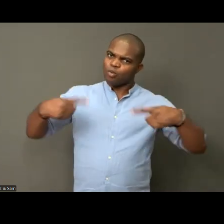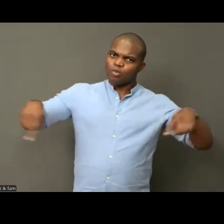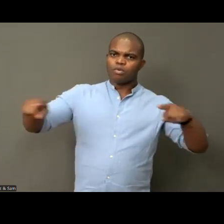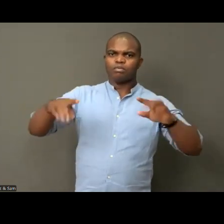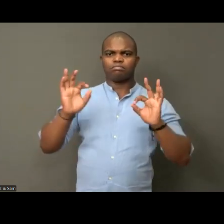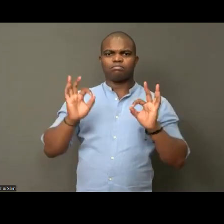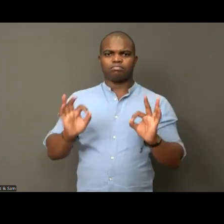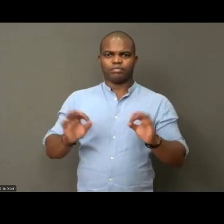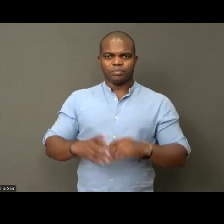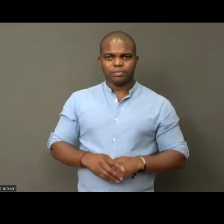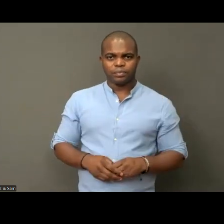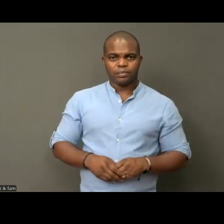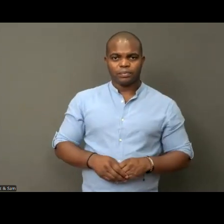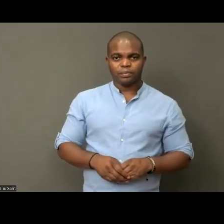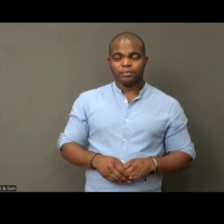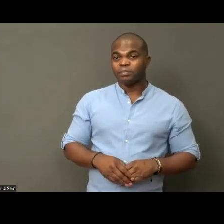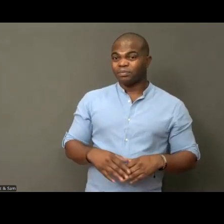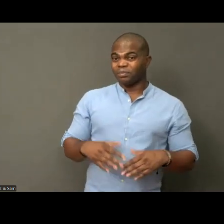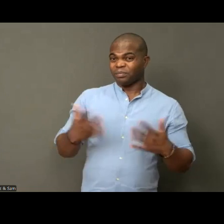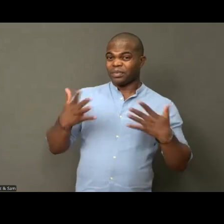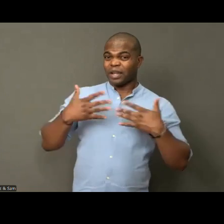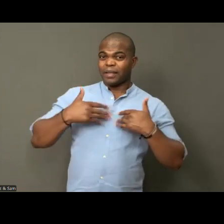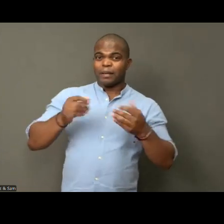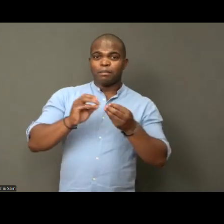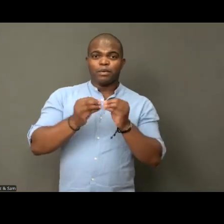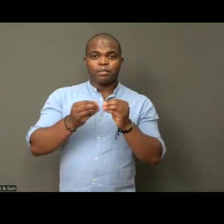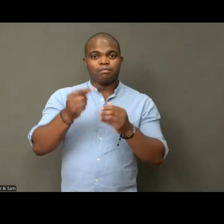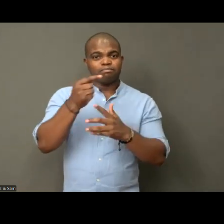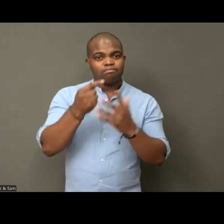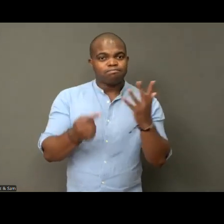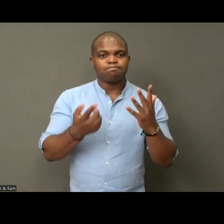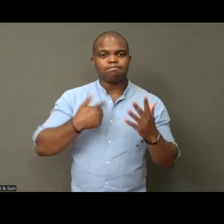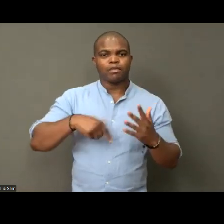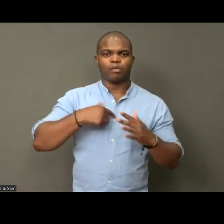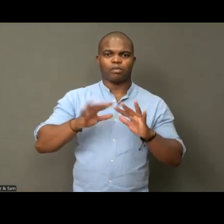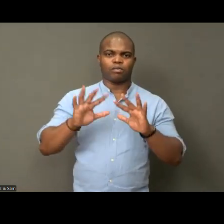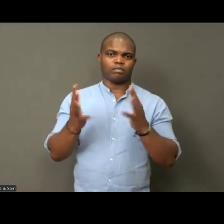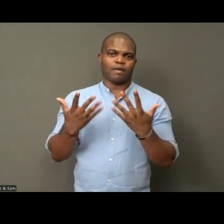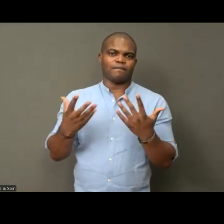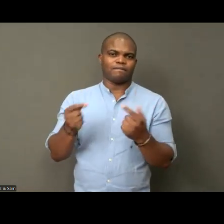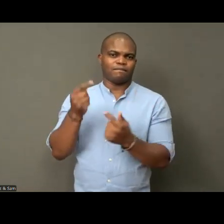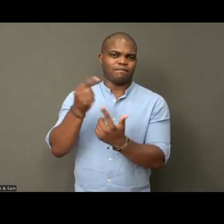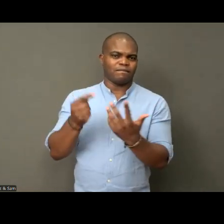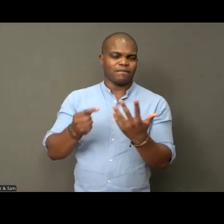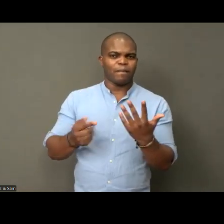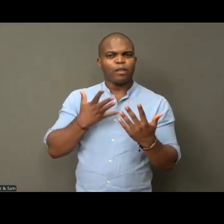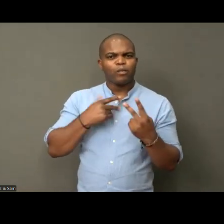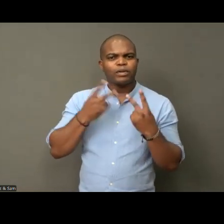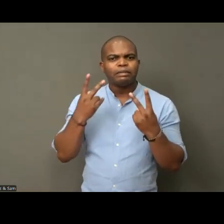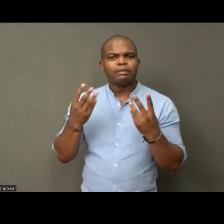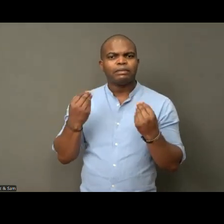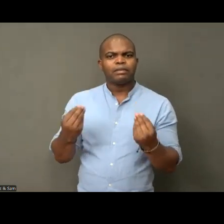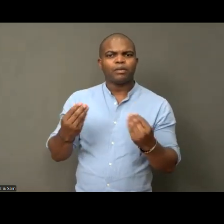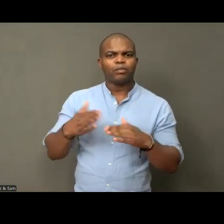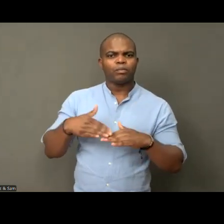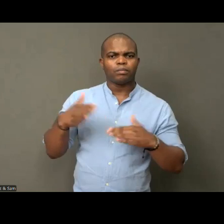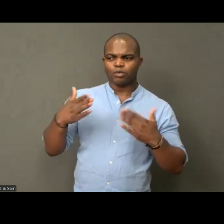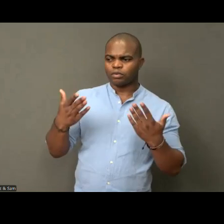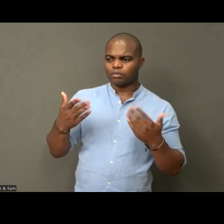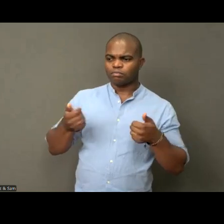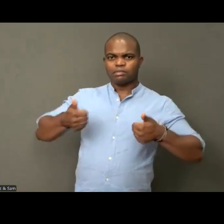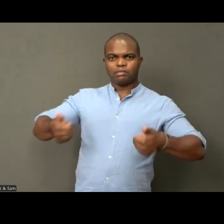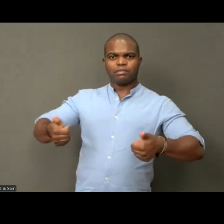contra as questões que afetam mais a nossa espécie no mundo todo e fortalecer os sistemas para a proteção